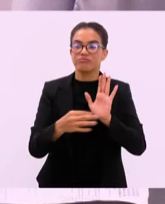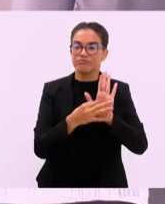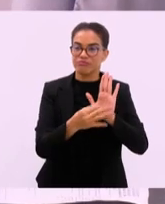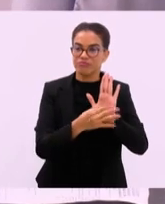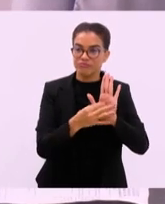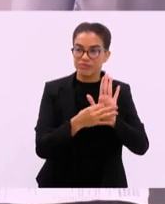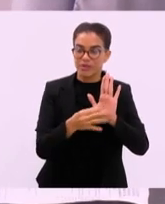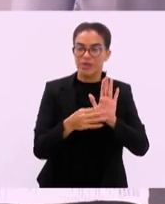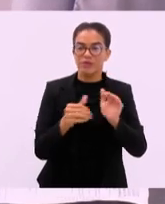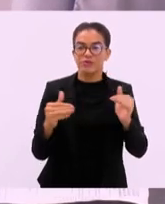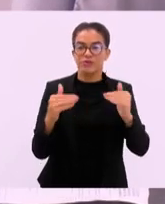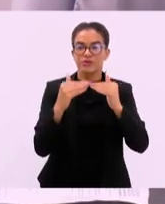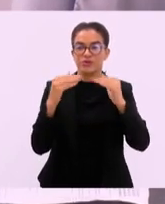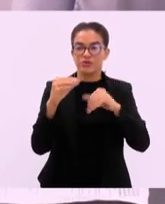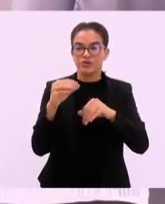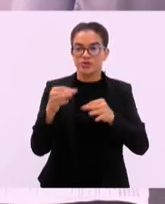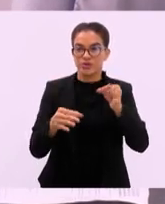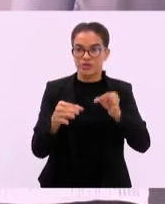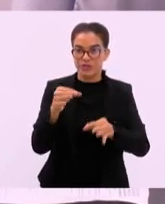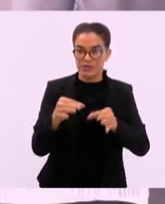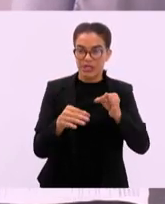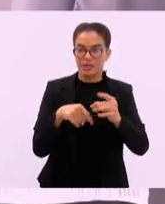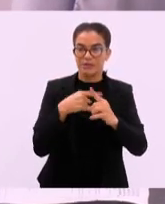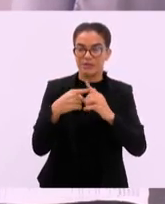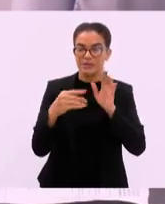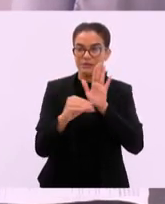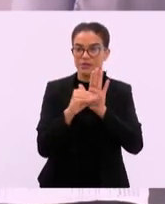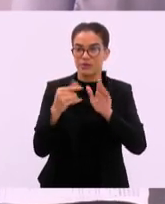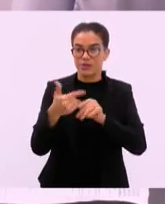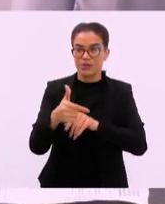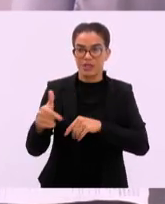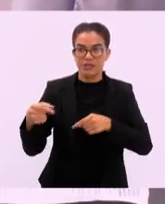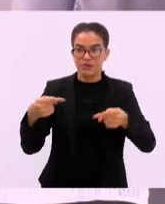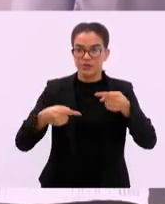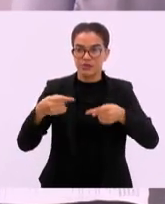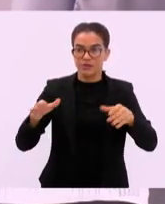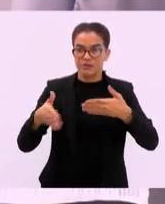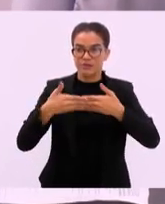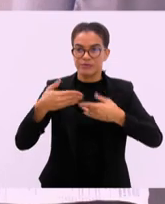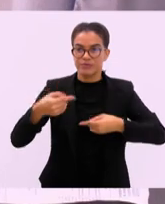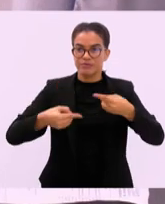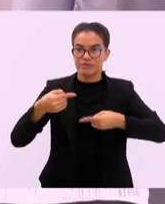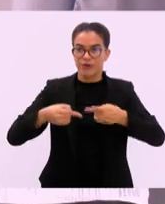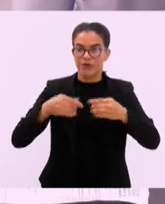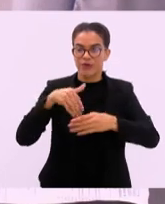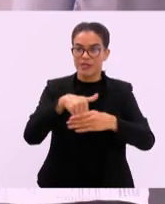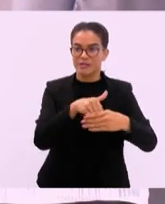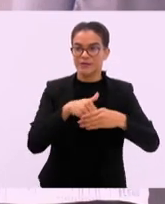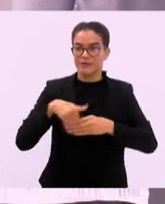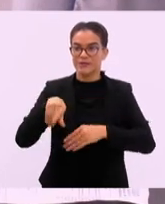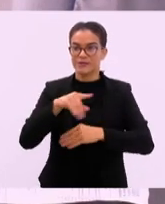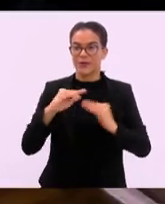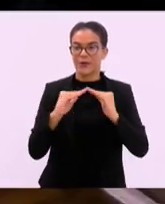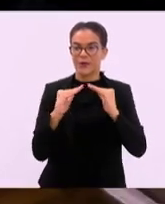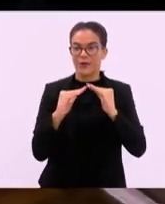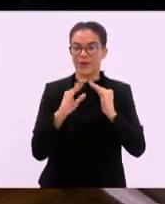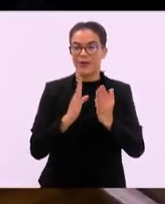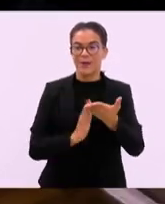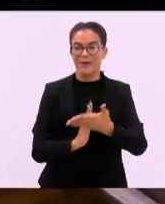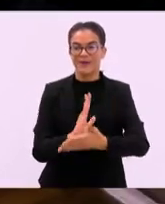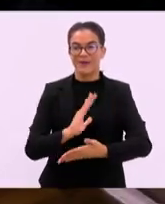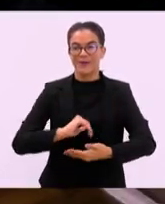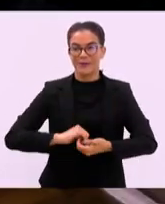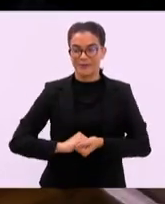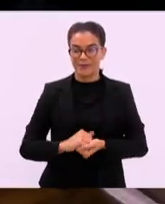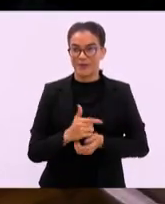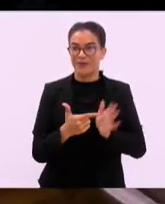É pela juridicidade com emenda, em discussão. Não havendo quem queira discutir, encerrada a discussão, em votação, os senhores que aprovam, permaneçam como estão.